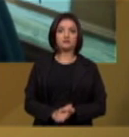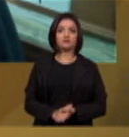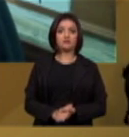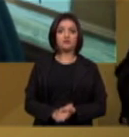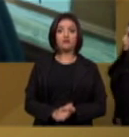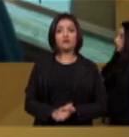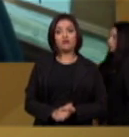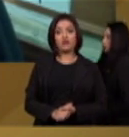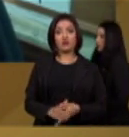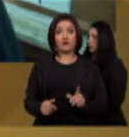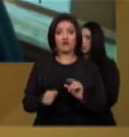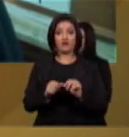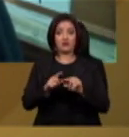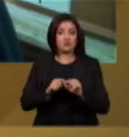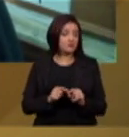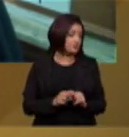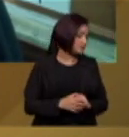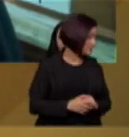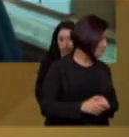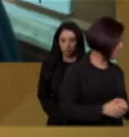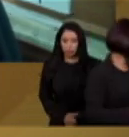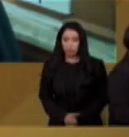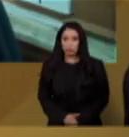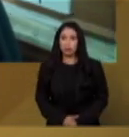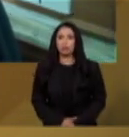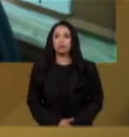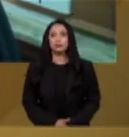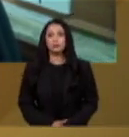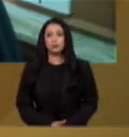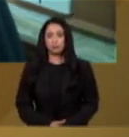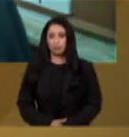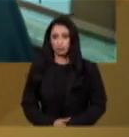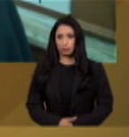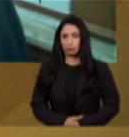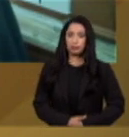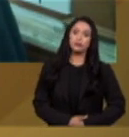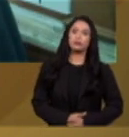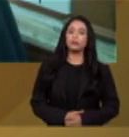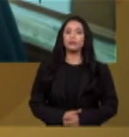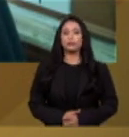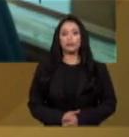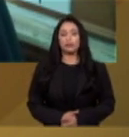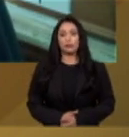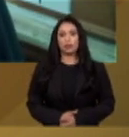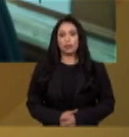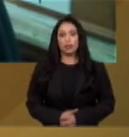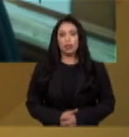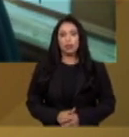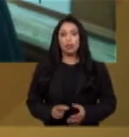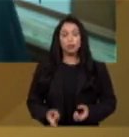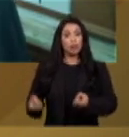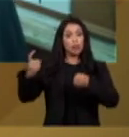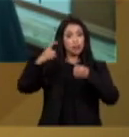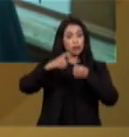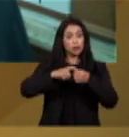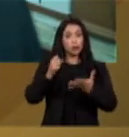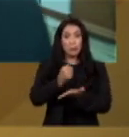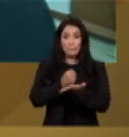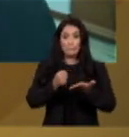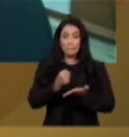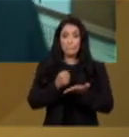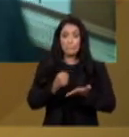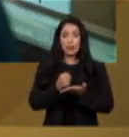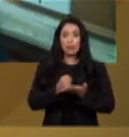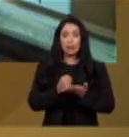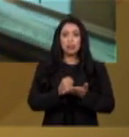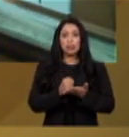feita pelo Índice Oficial de Remuneração Básica da Caderneta de Poupança, e houve o